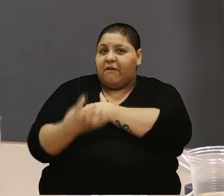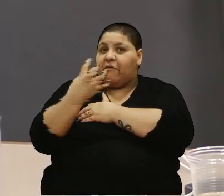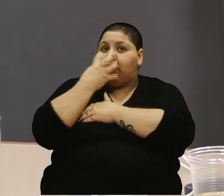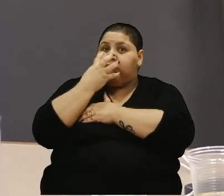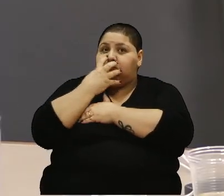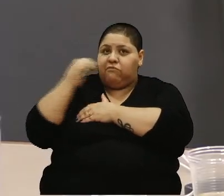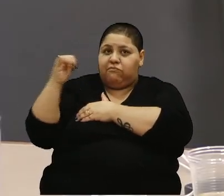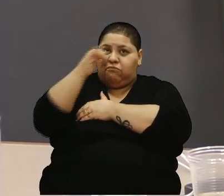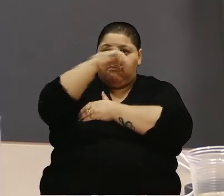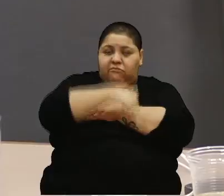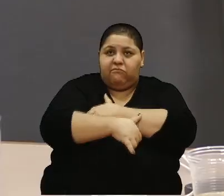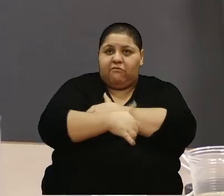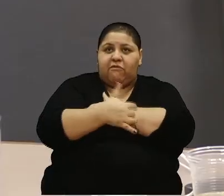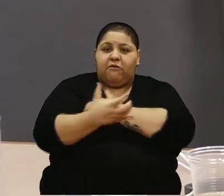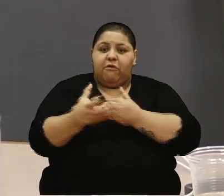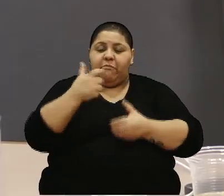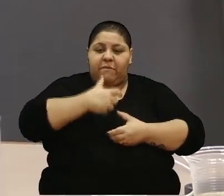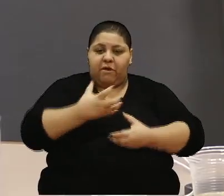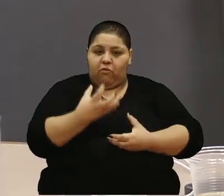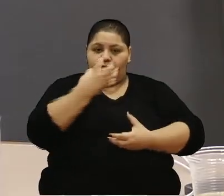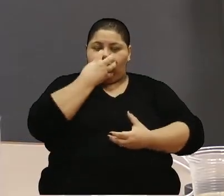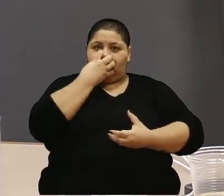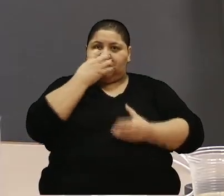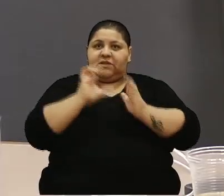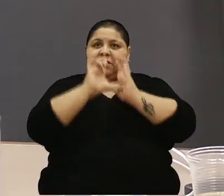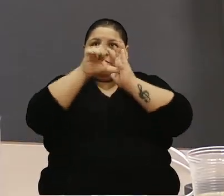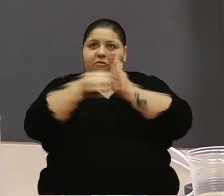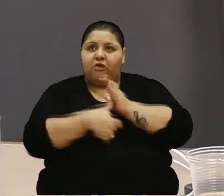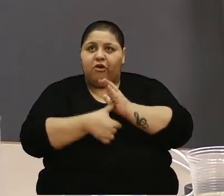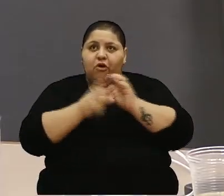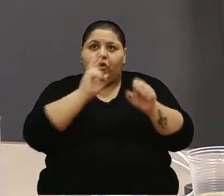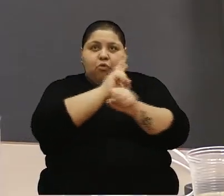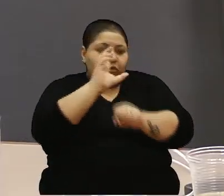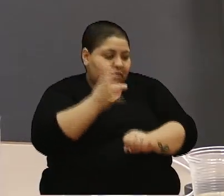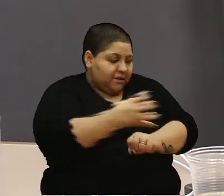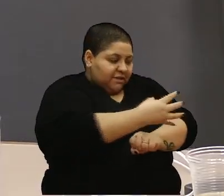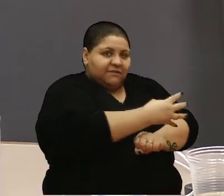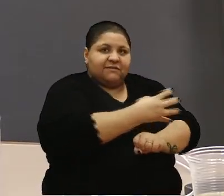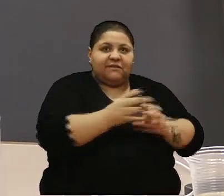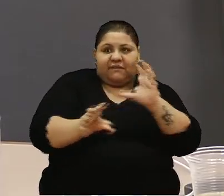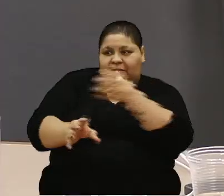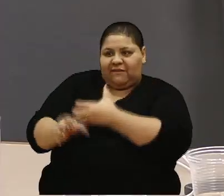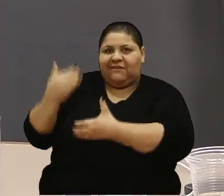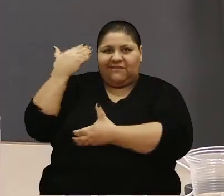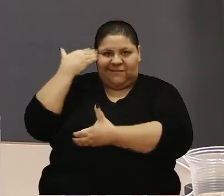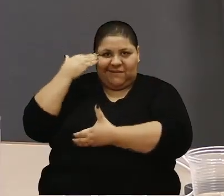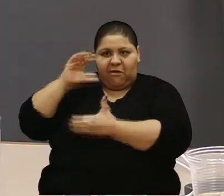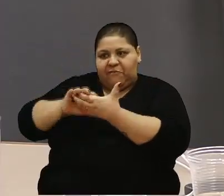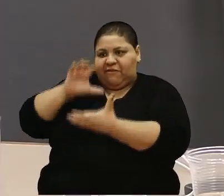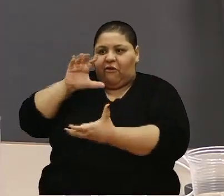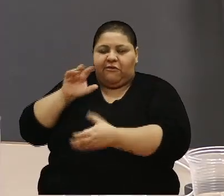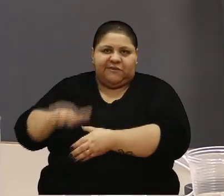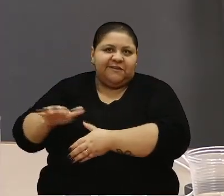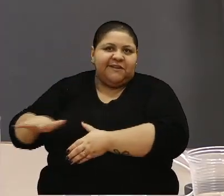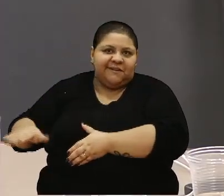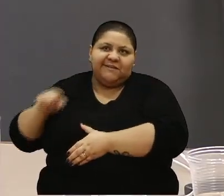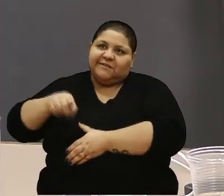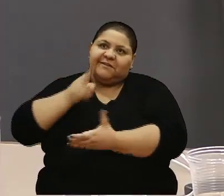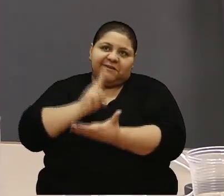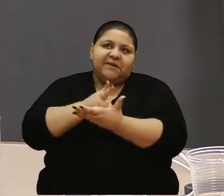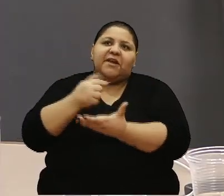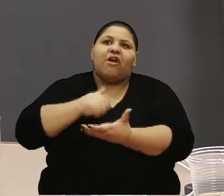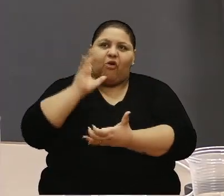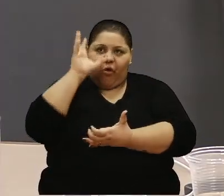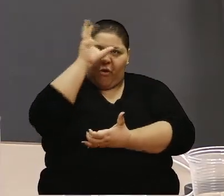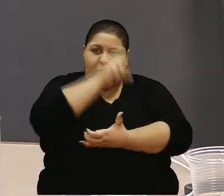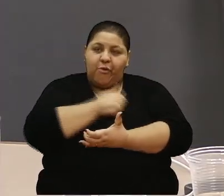queda é você. Primeiro coloque em você e depois cuide de crianças e dos idosos. Assim você vai continuar. Então ali eu aprendi que